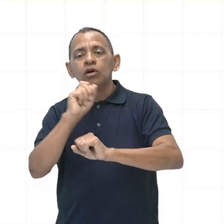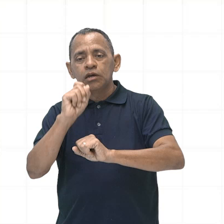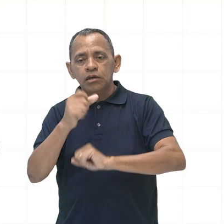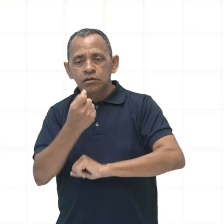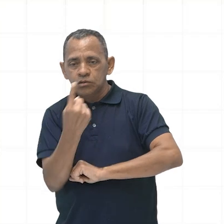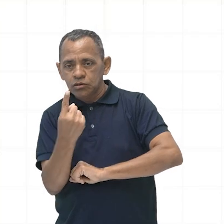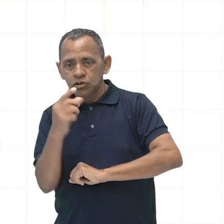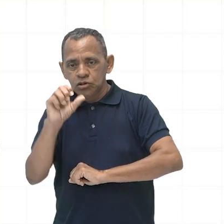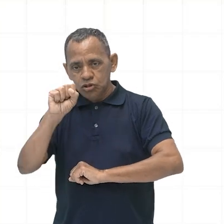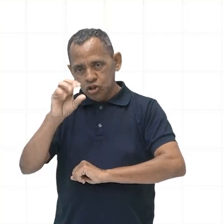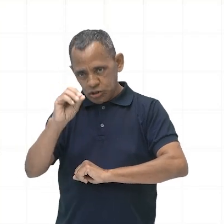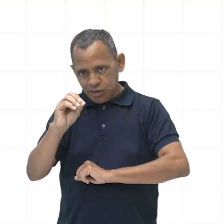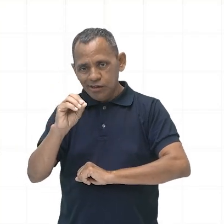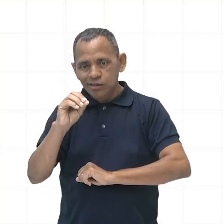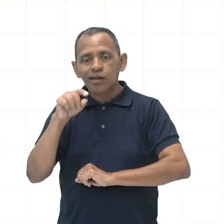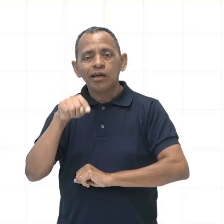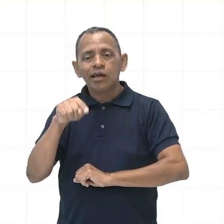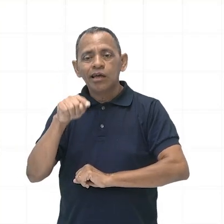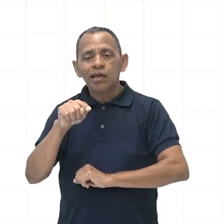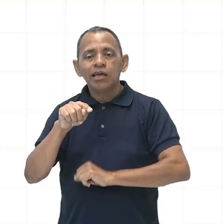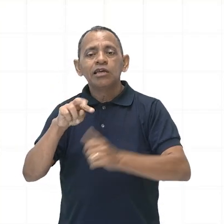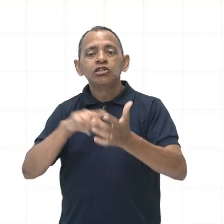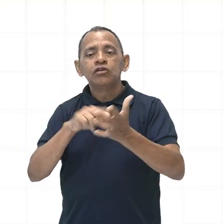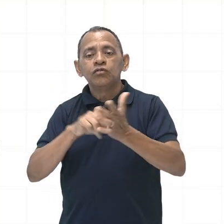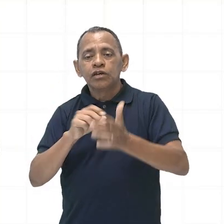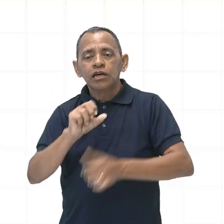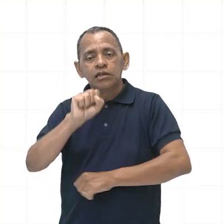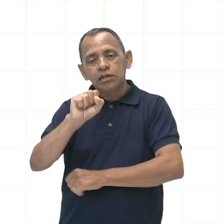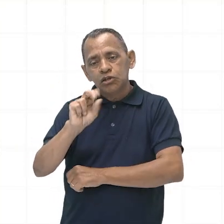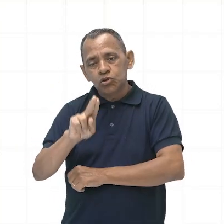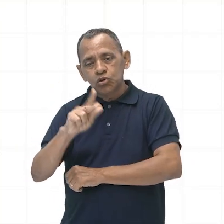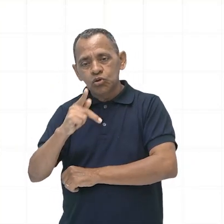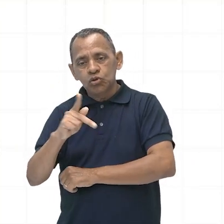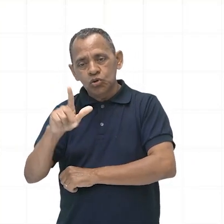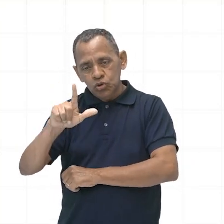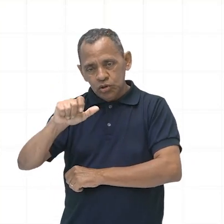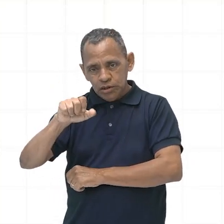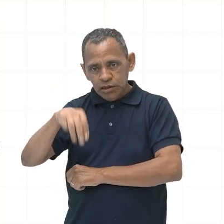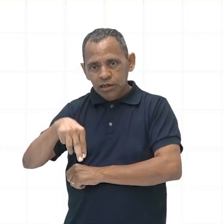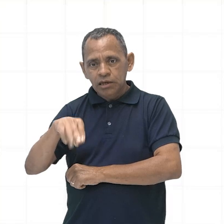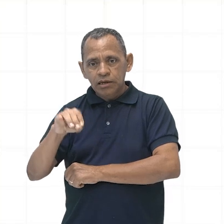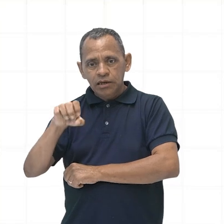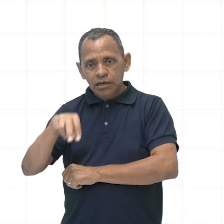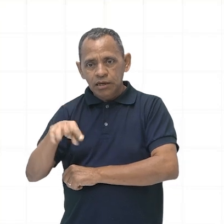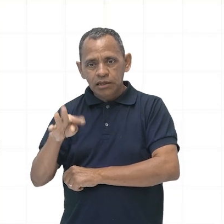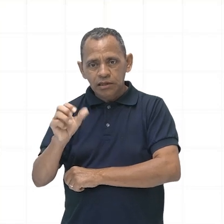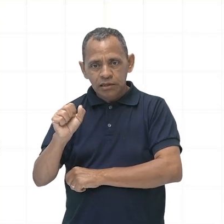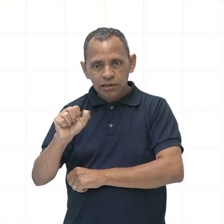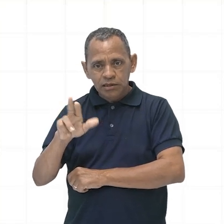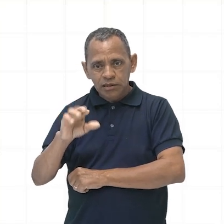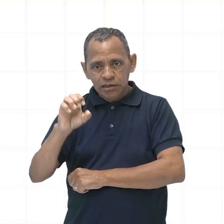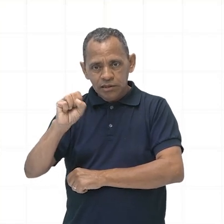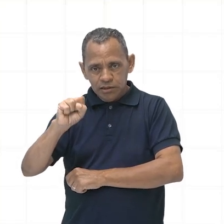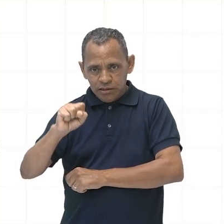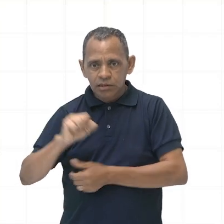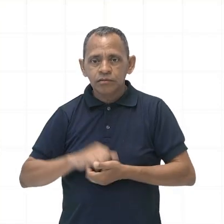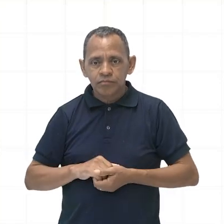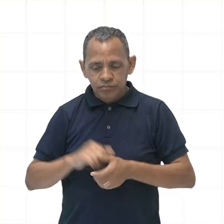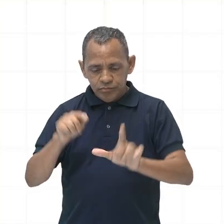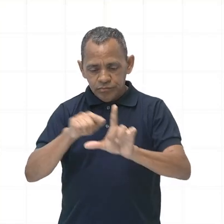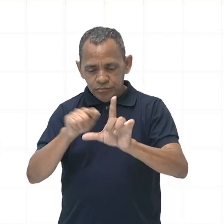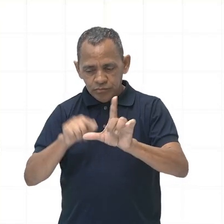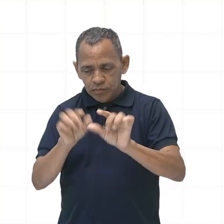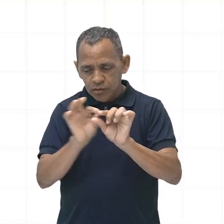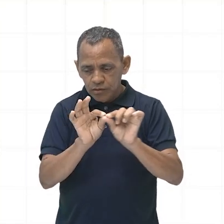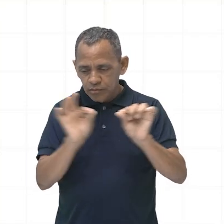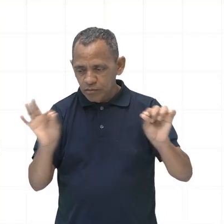suplementares, correto? E aqui, ó, o que acontece? Quando eu tenho ângulos formados por retas paralelas, no caso a